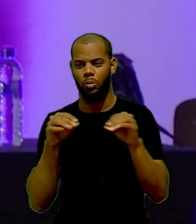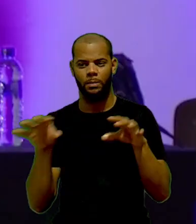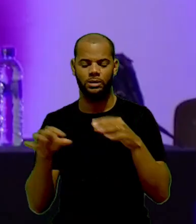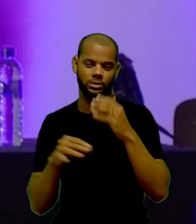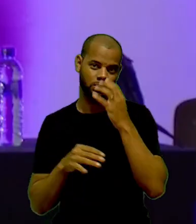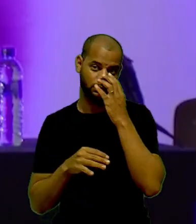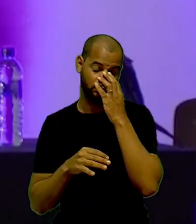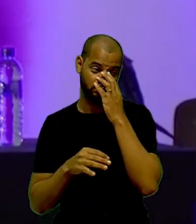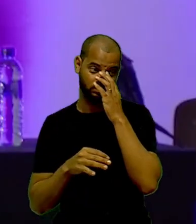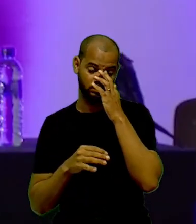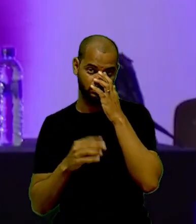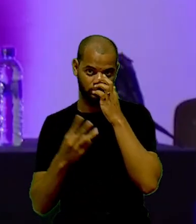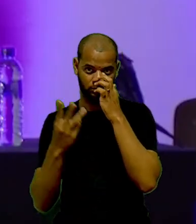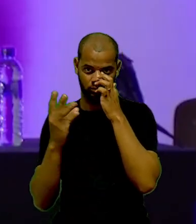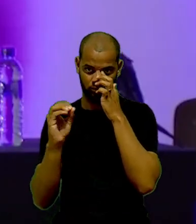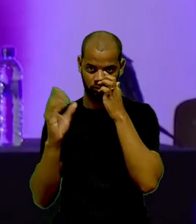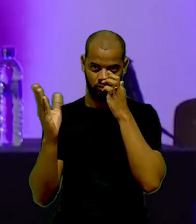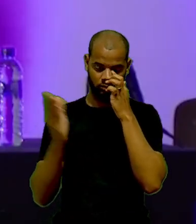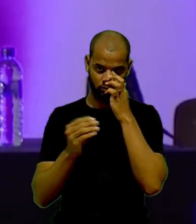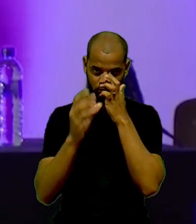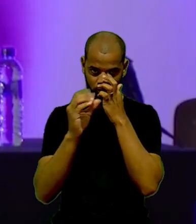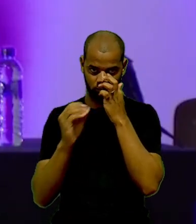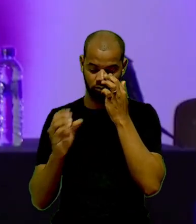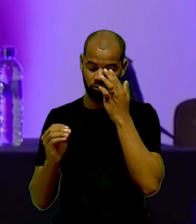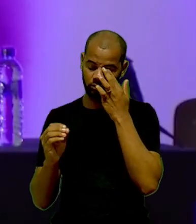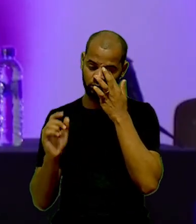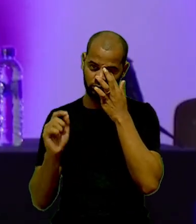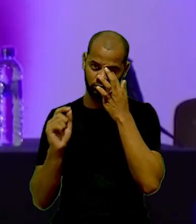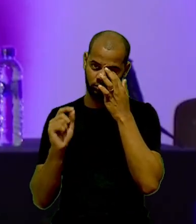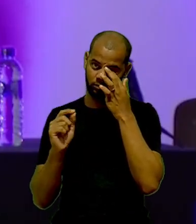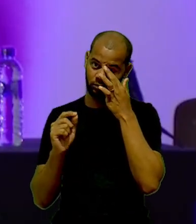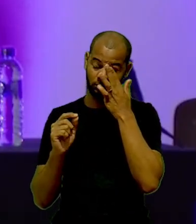E 30% corresponde a